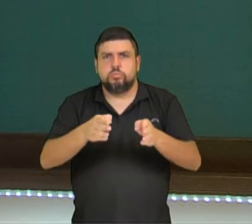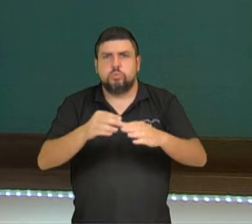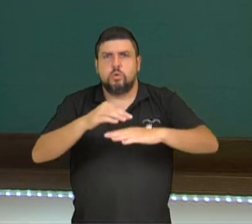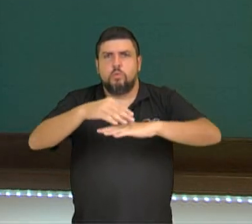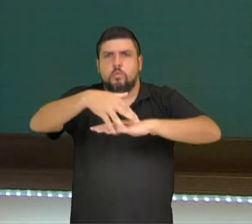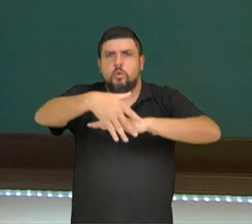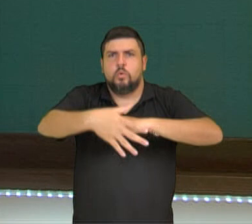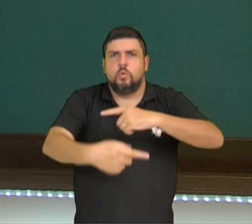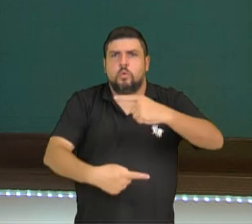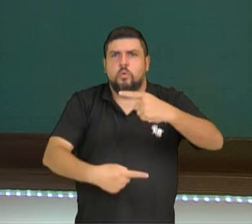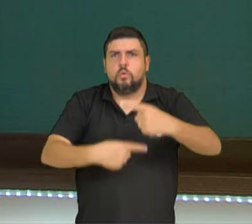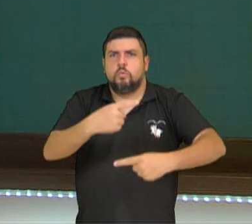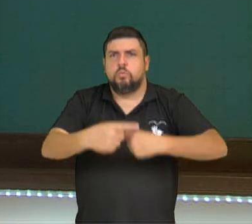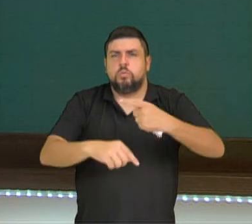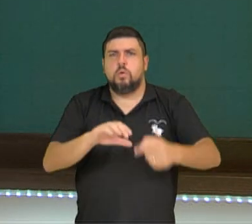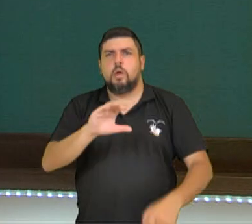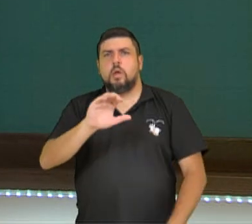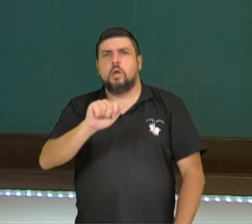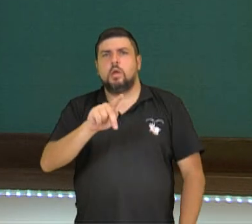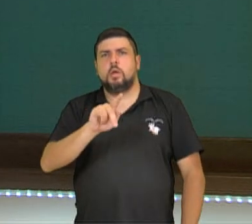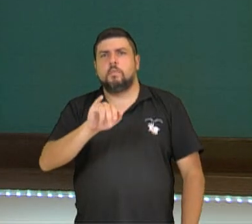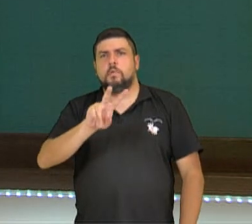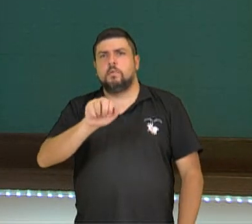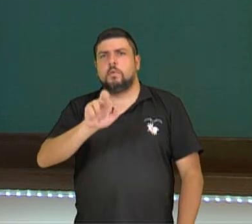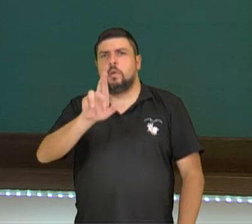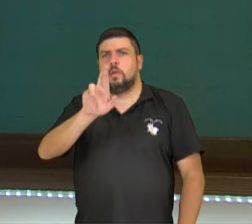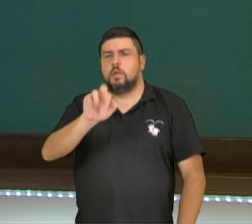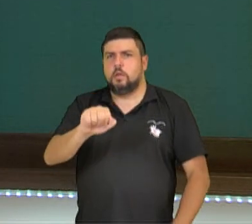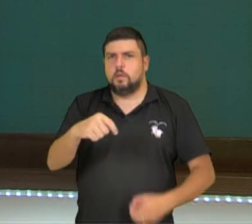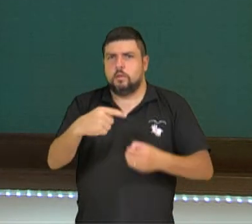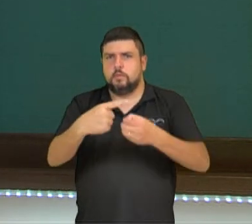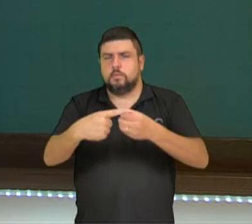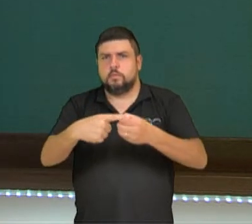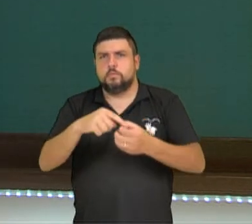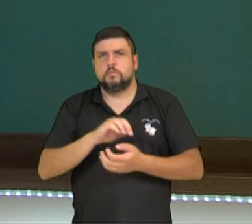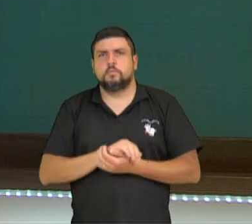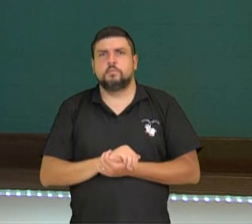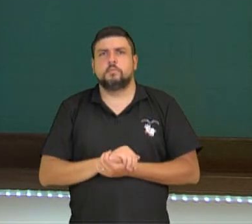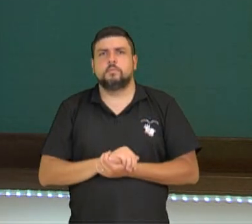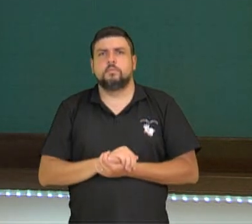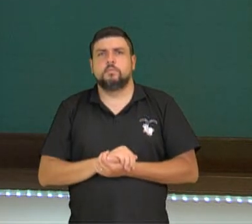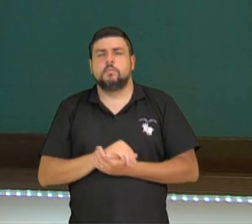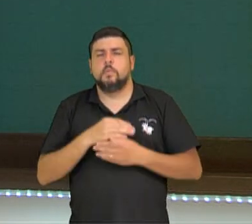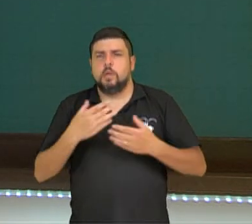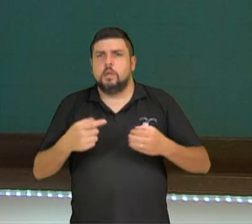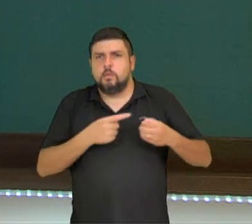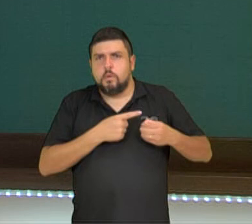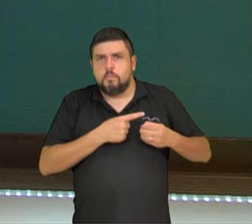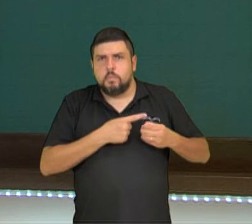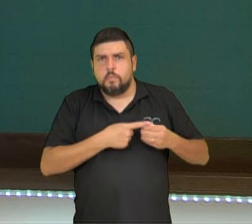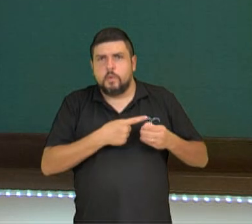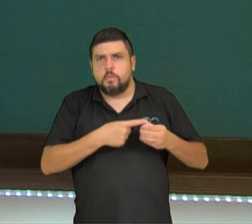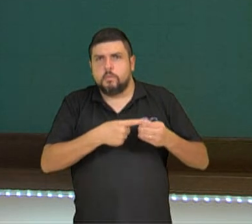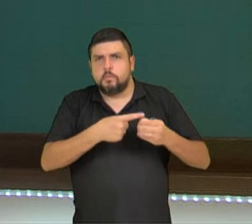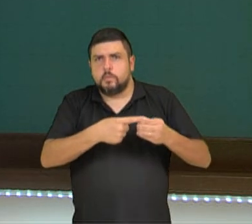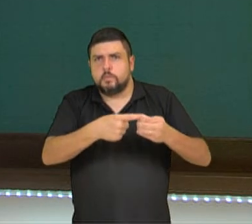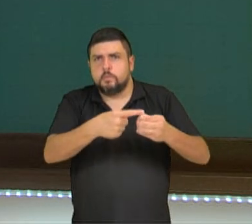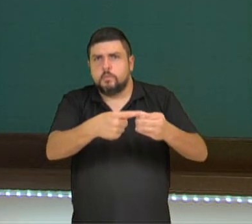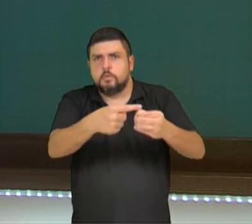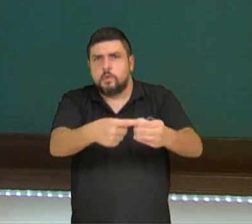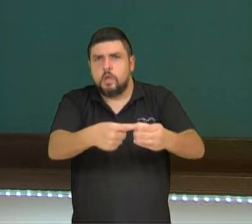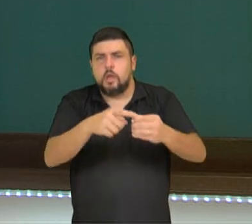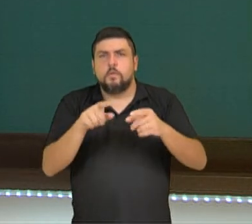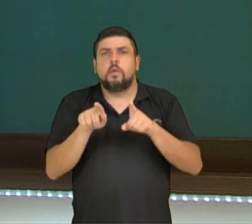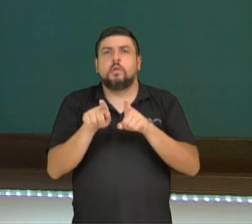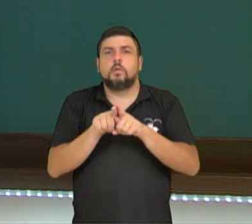rio Paranapanema, que é de outra bacia hidrográfica do nosso estado também. Então, passa por algumas cidades ali e entre as